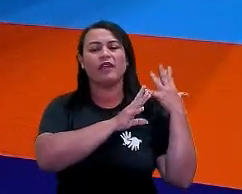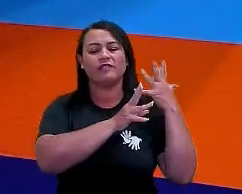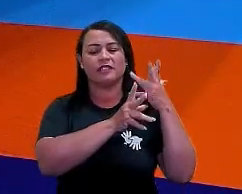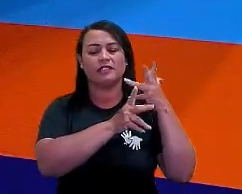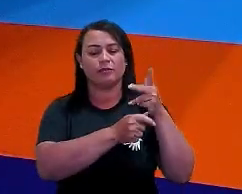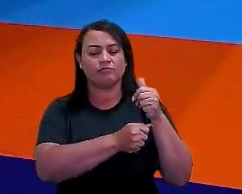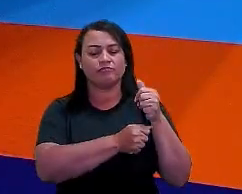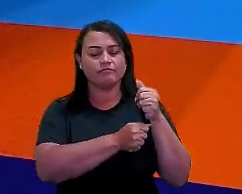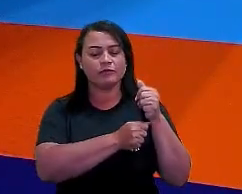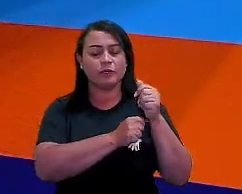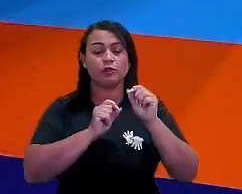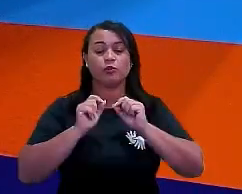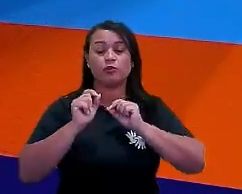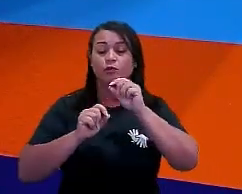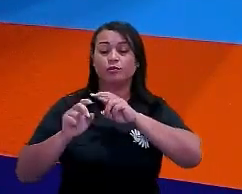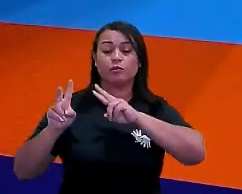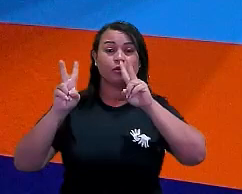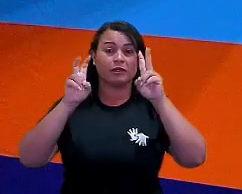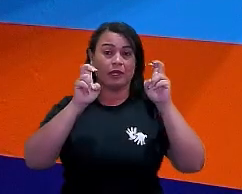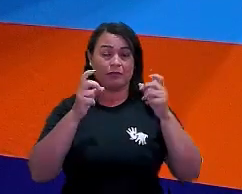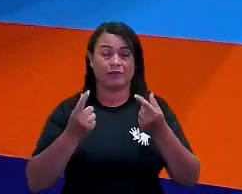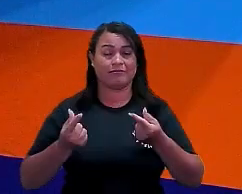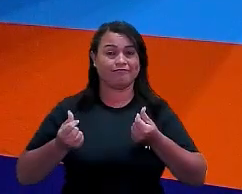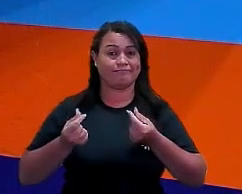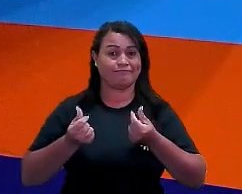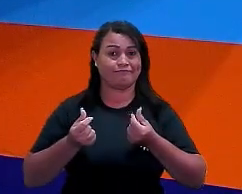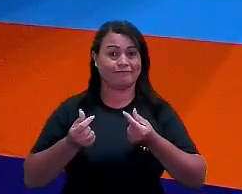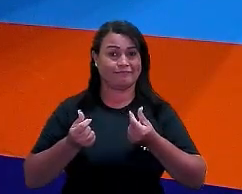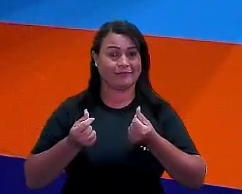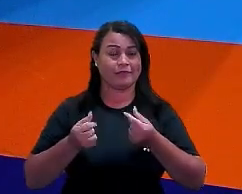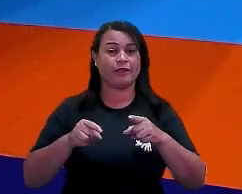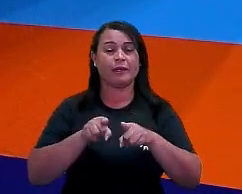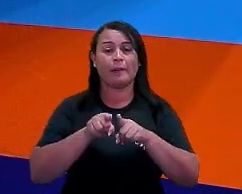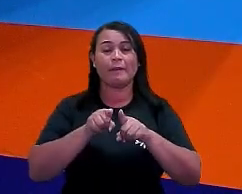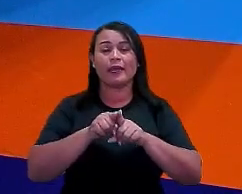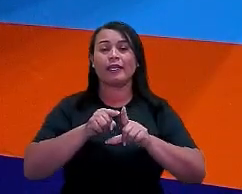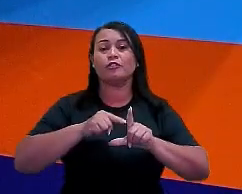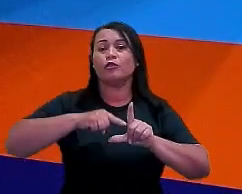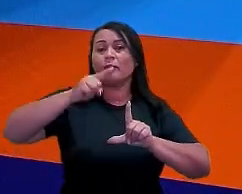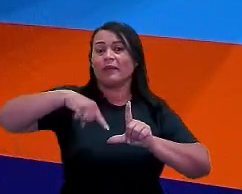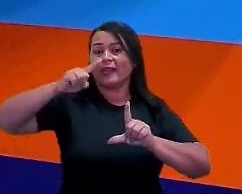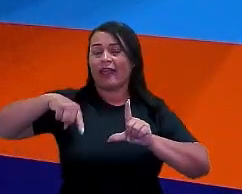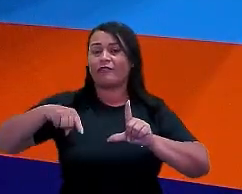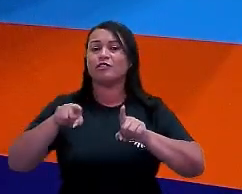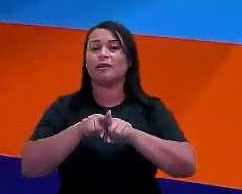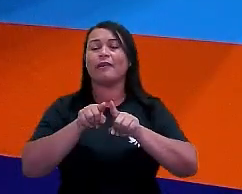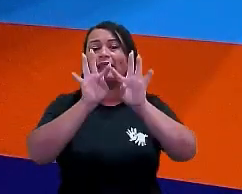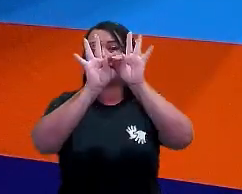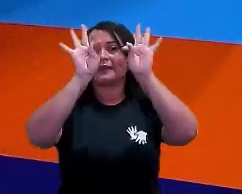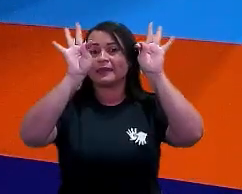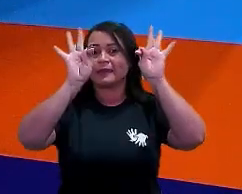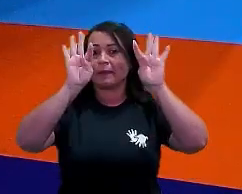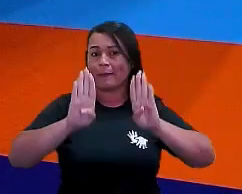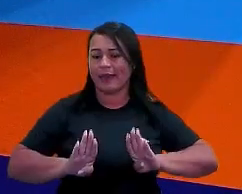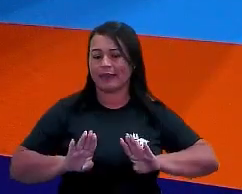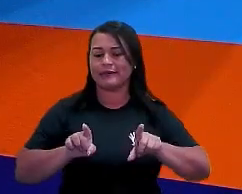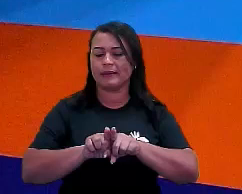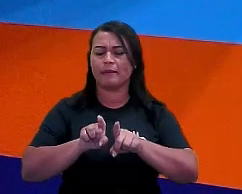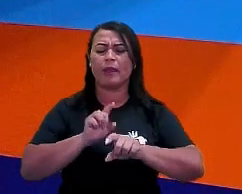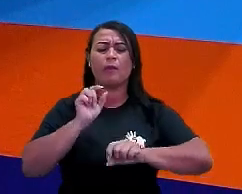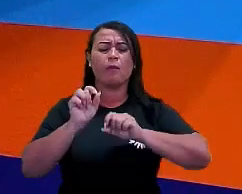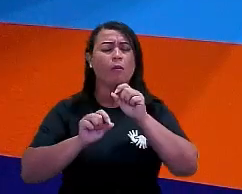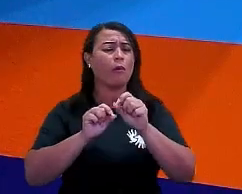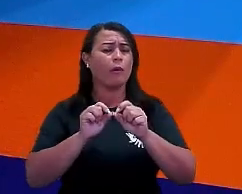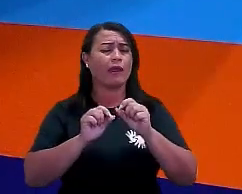revisão sobre sistema monetário, sobre gráficos e tabelas, tá certo? Por que a nossa